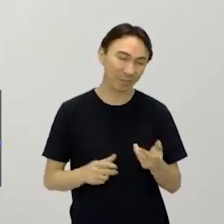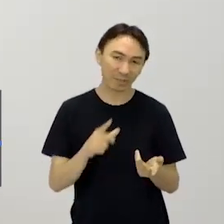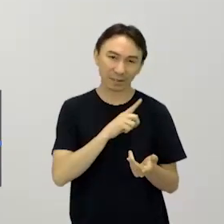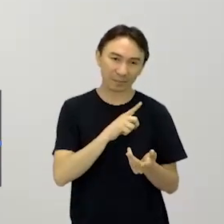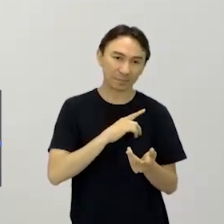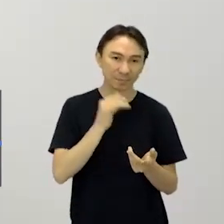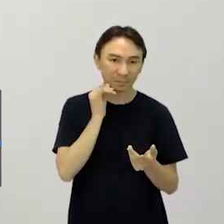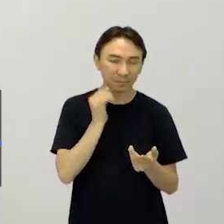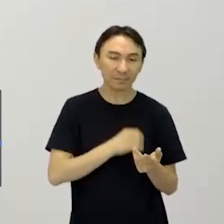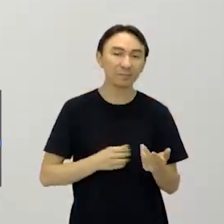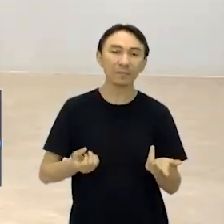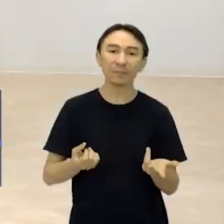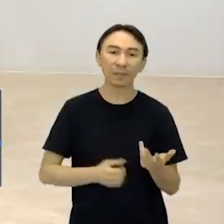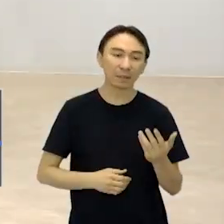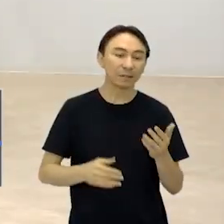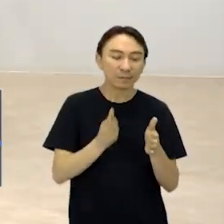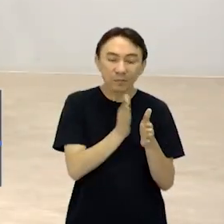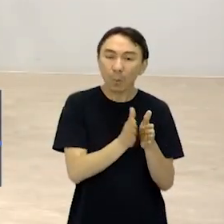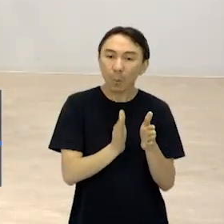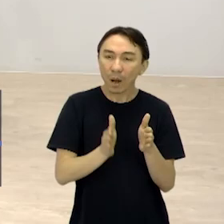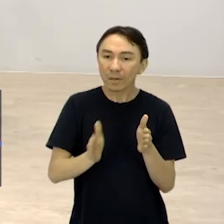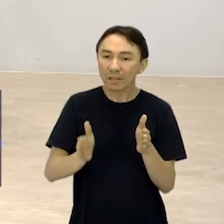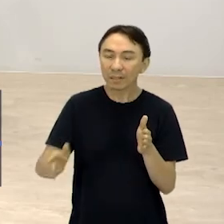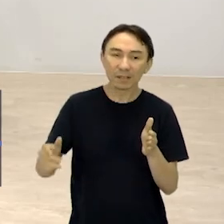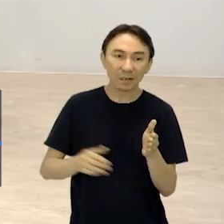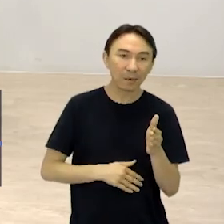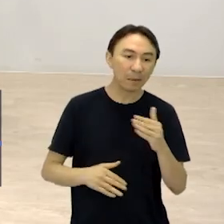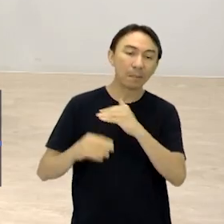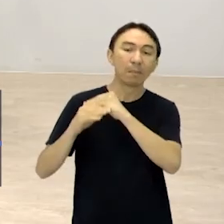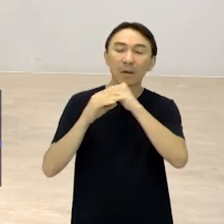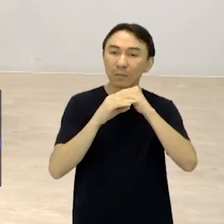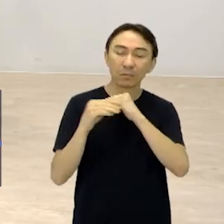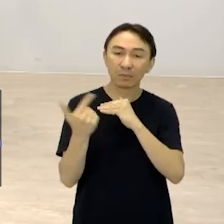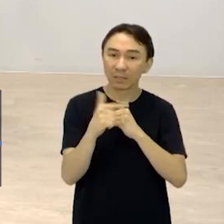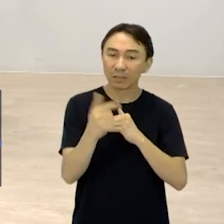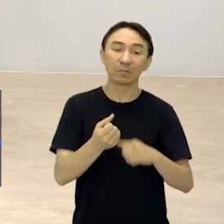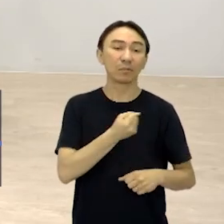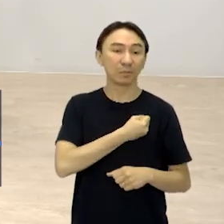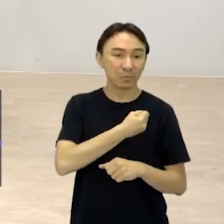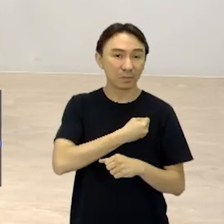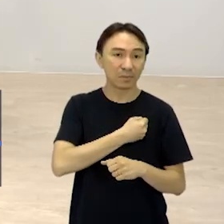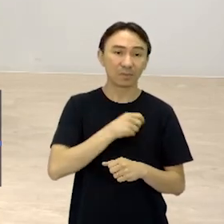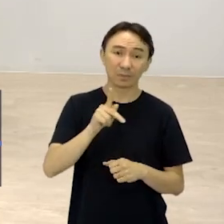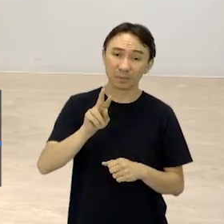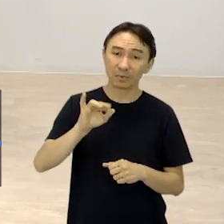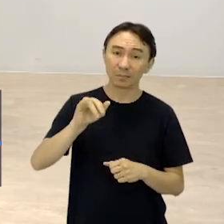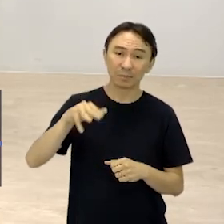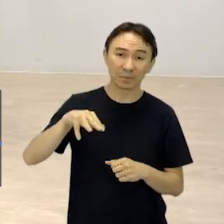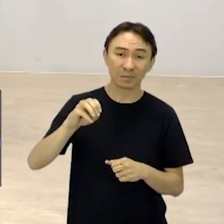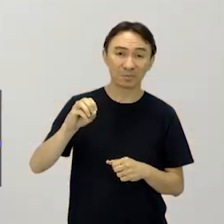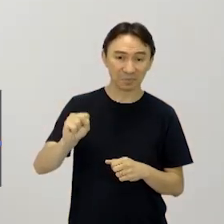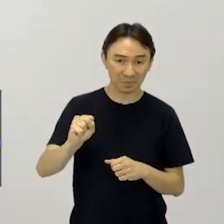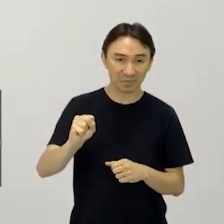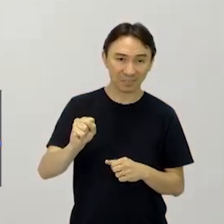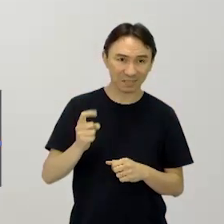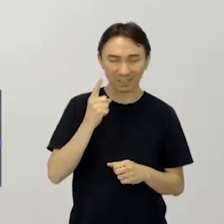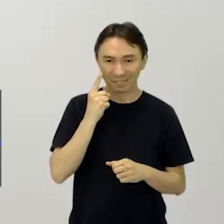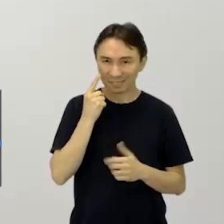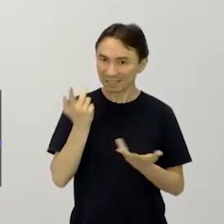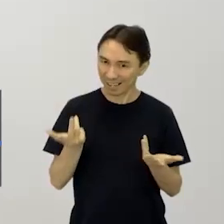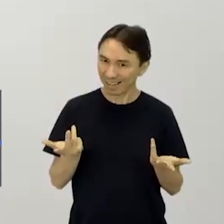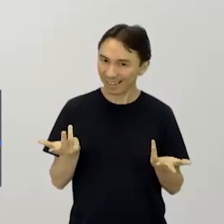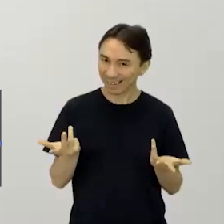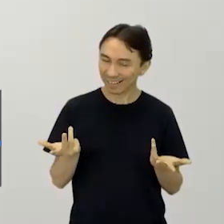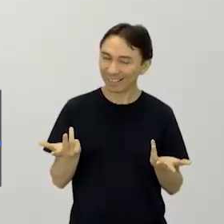exemplo, são os números primos, né? Exatamente. É uma sequência, mas não tem nenhum padrão. Não né? tem, é caótico, né? É meio caótico, mas não deixa de ser.